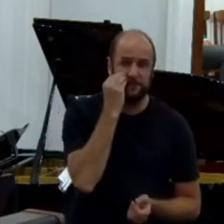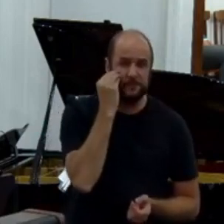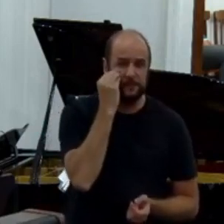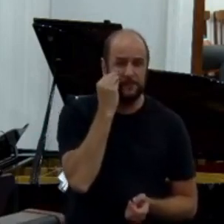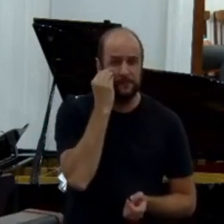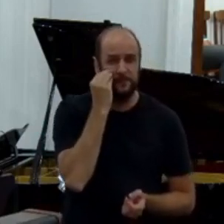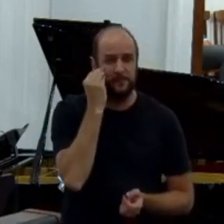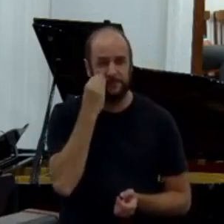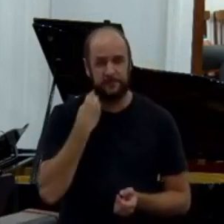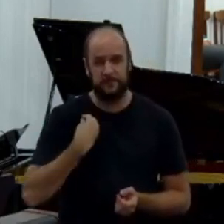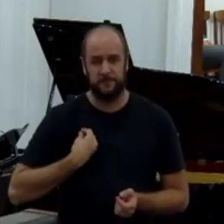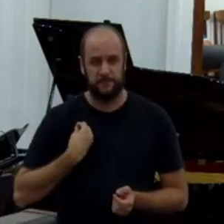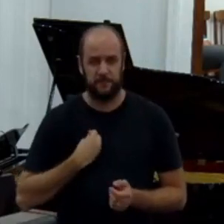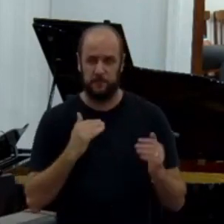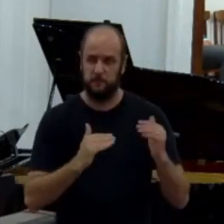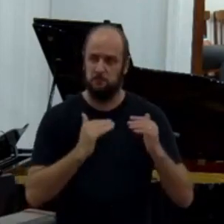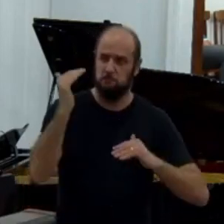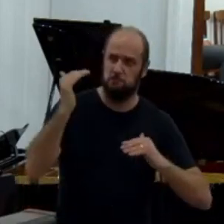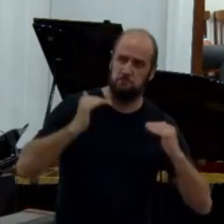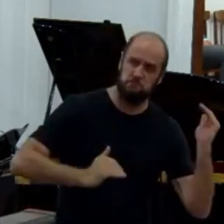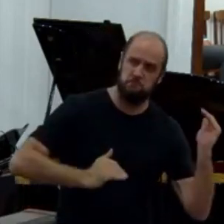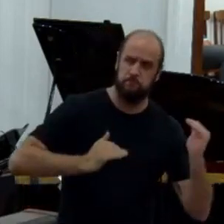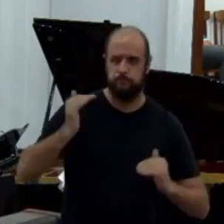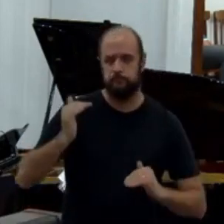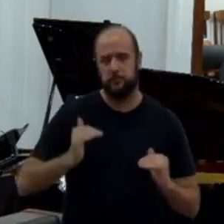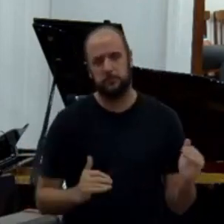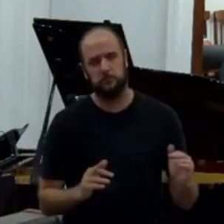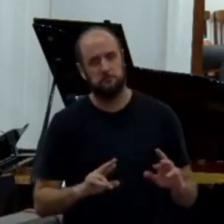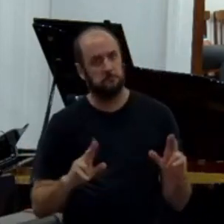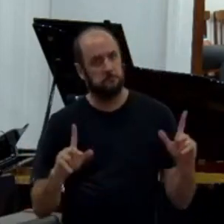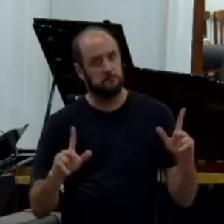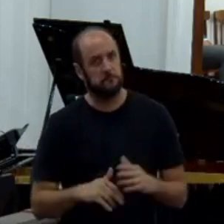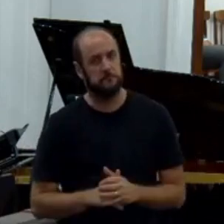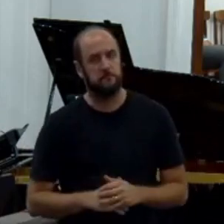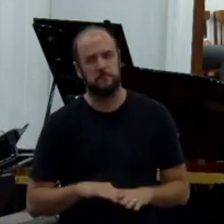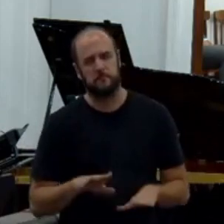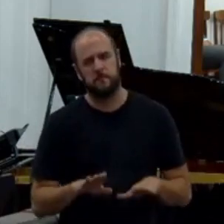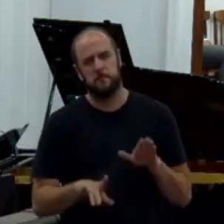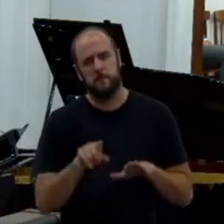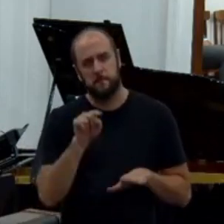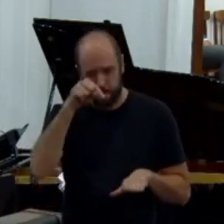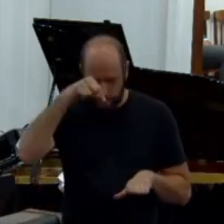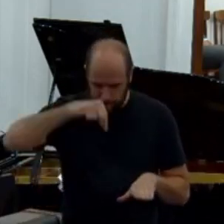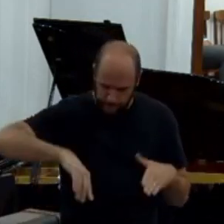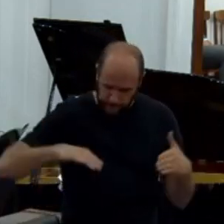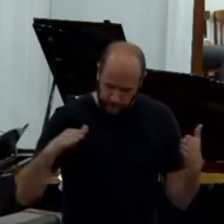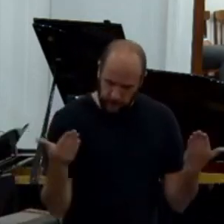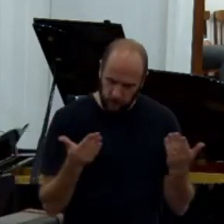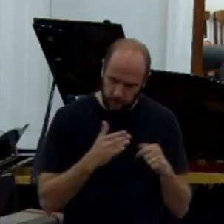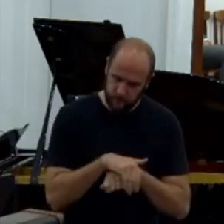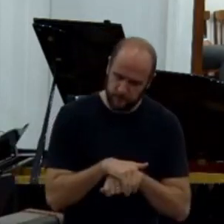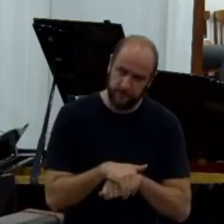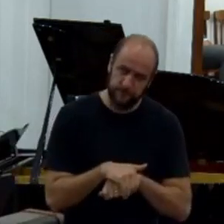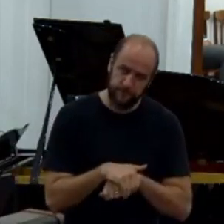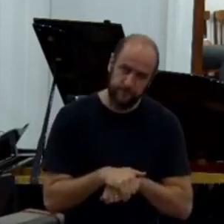experimenta isso em níveis diferentes. Talvez você esteja aqui nesta noite